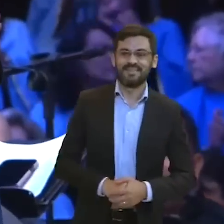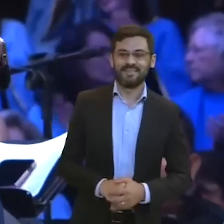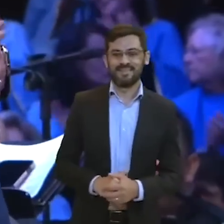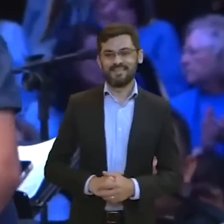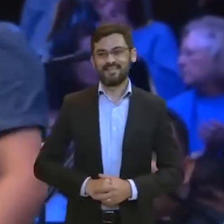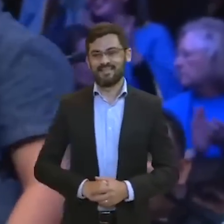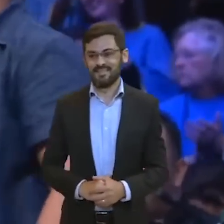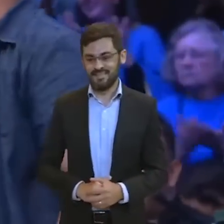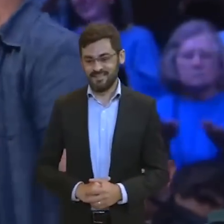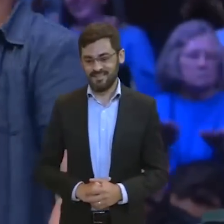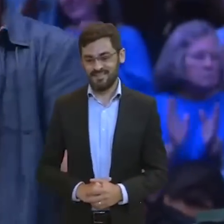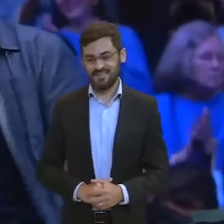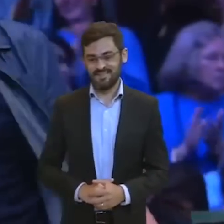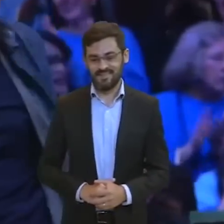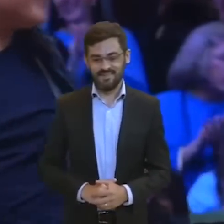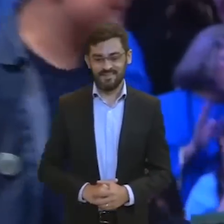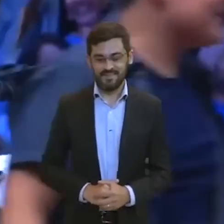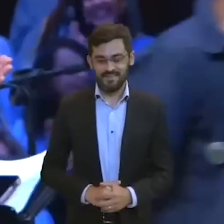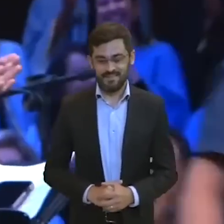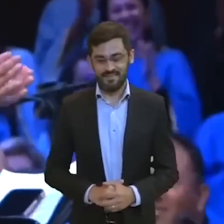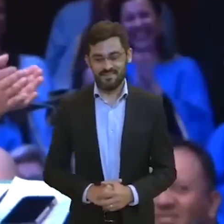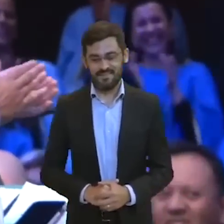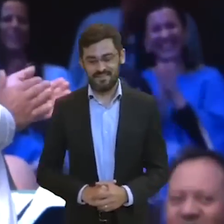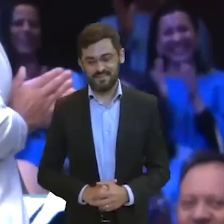Deus te abençoe, viu, querido? Tá?